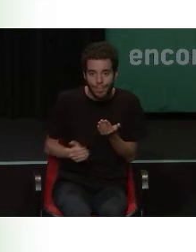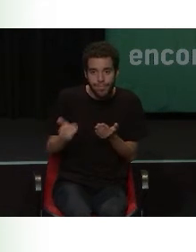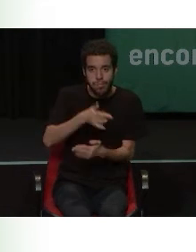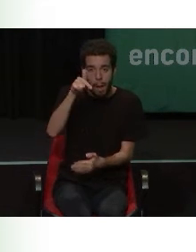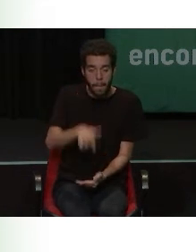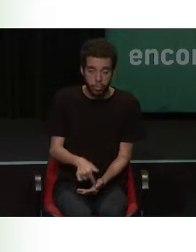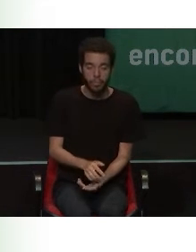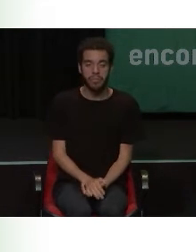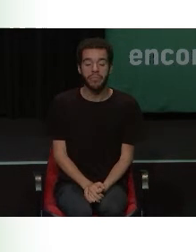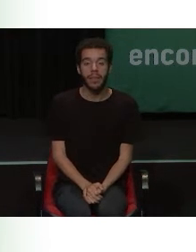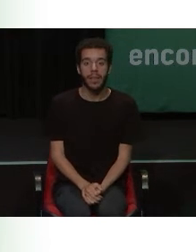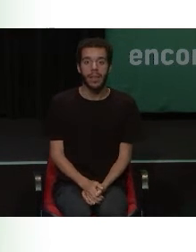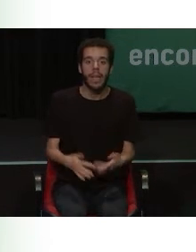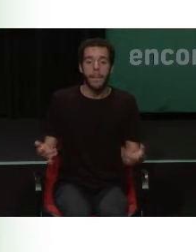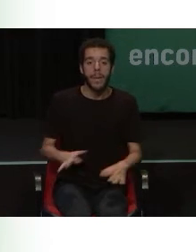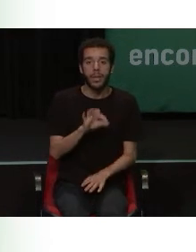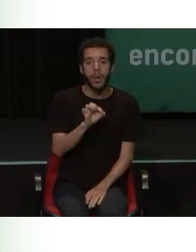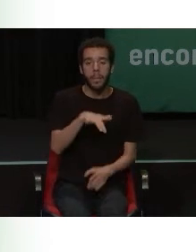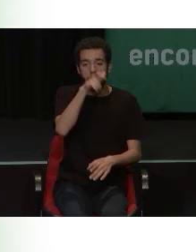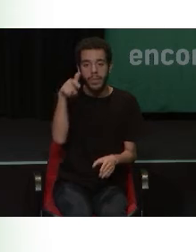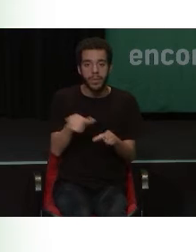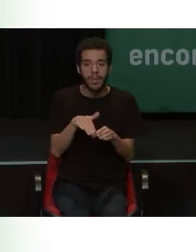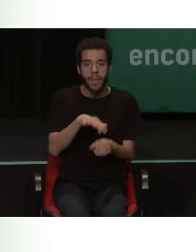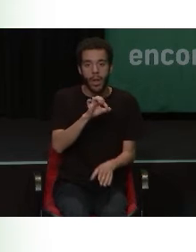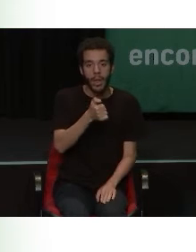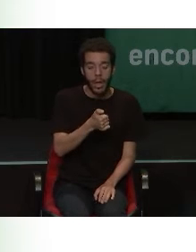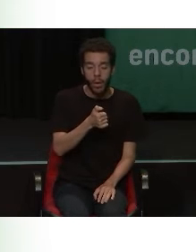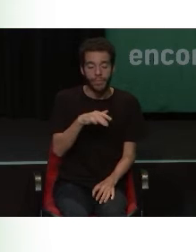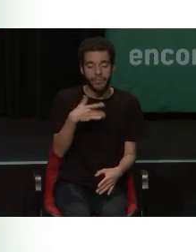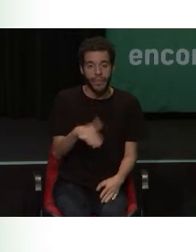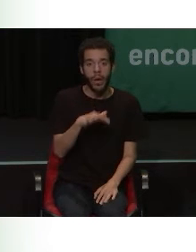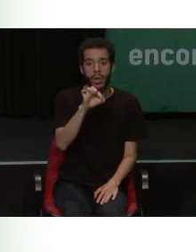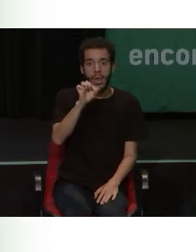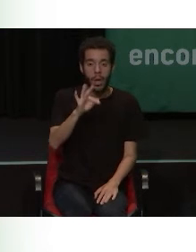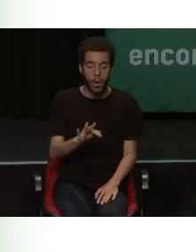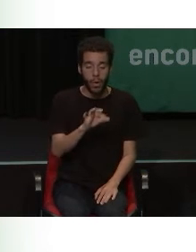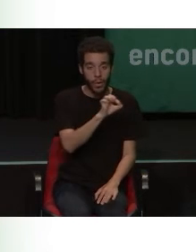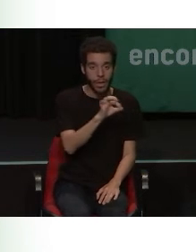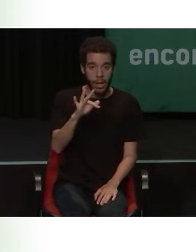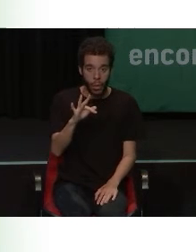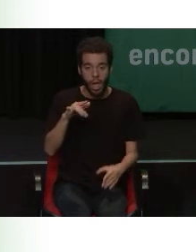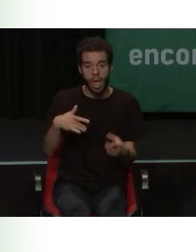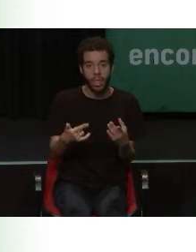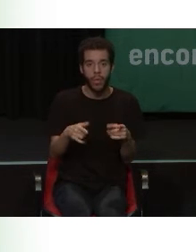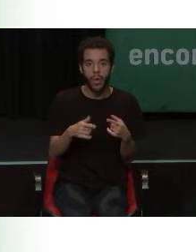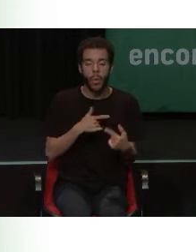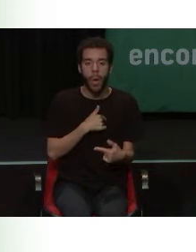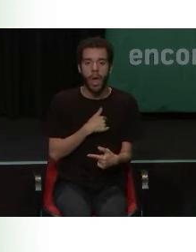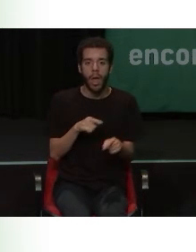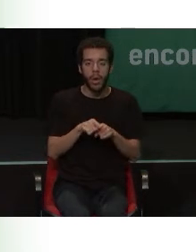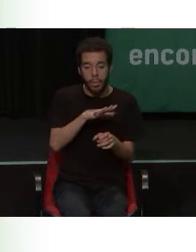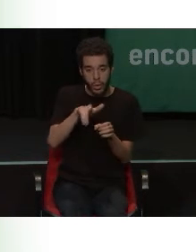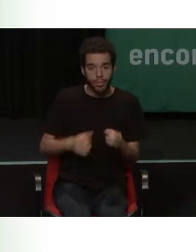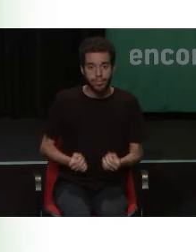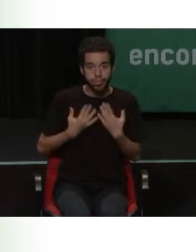real, devices that dos quais allow 84 us to participantes collect com data Covid in real time. e recolheram o And batimento they cardíaco, collected